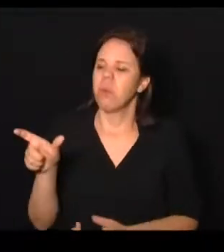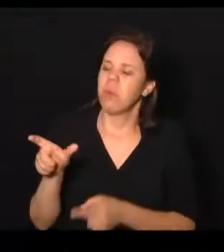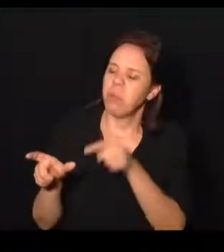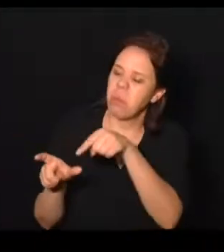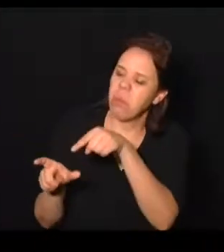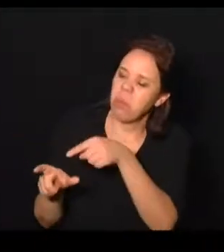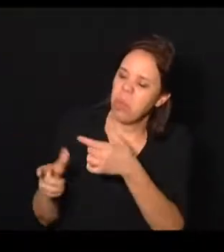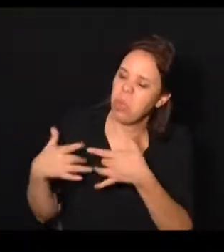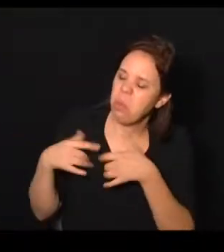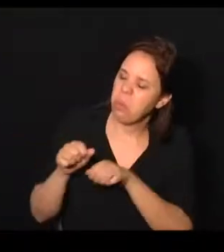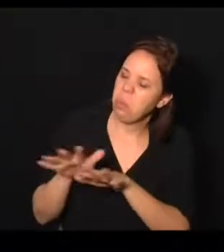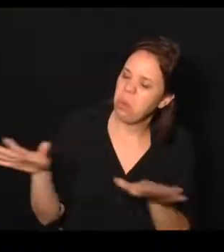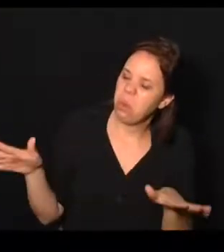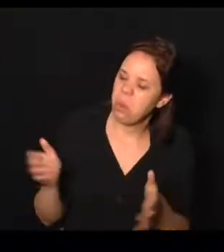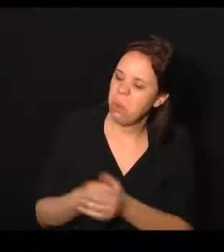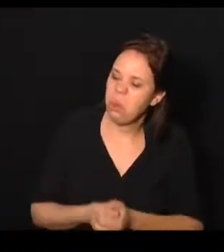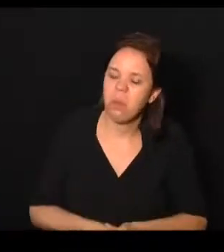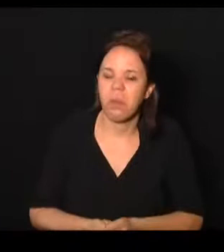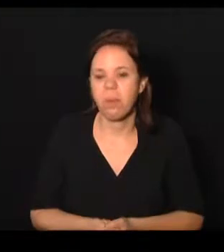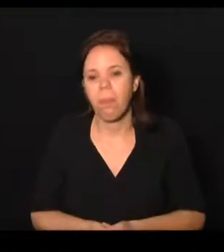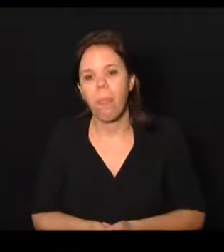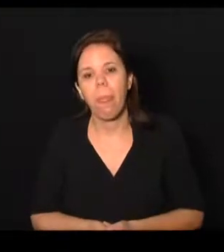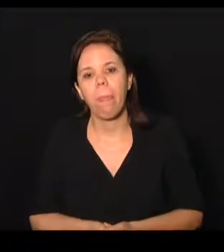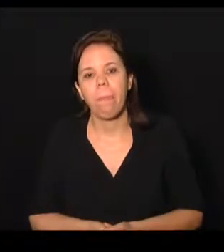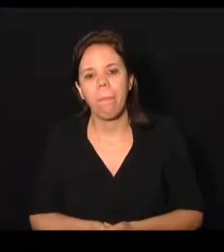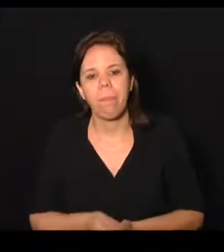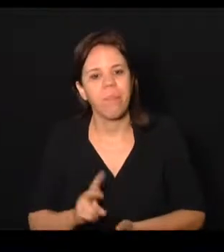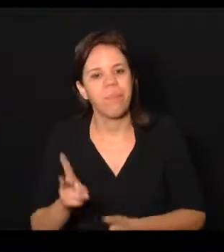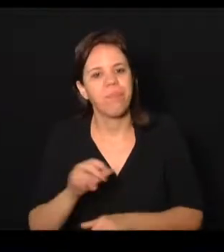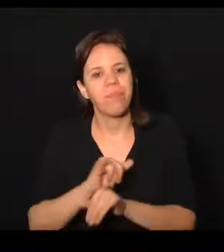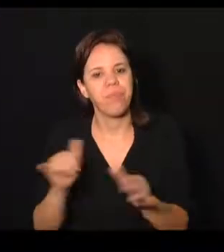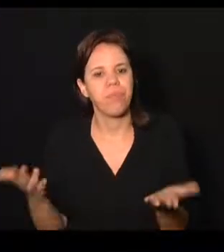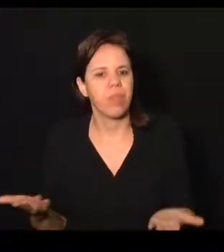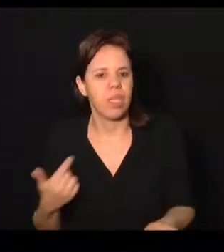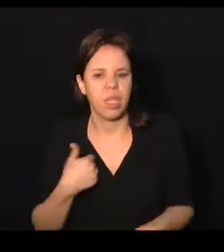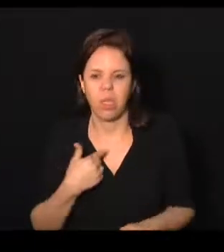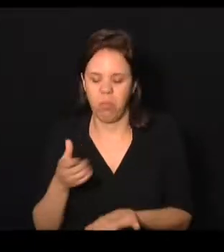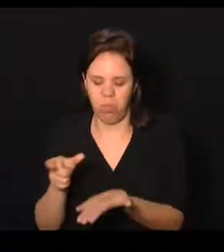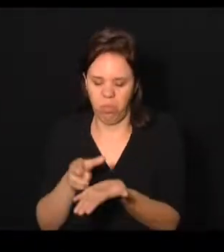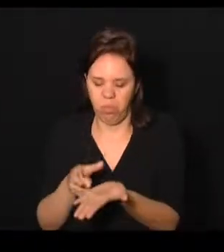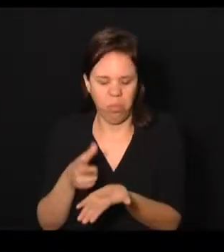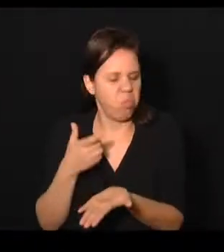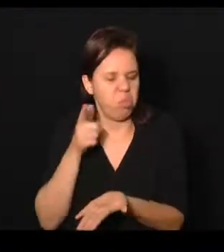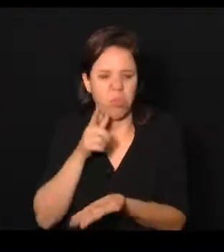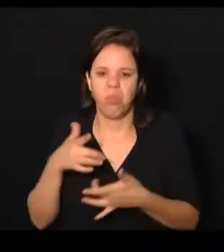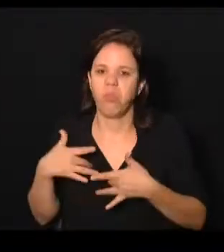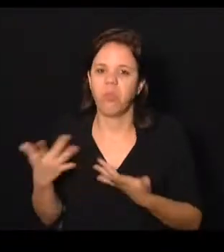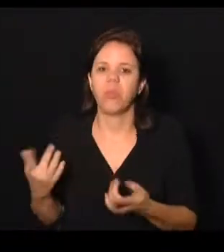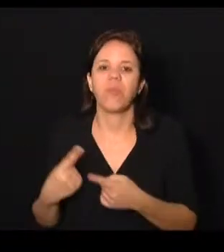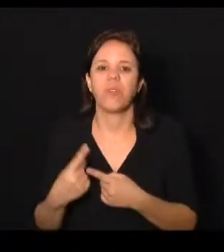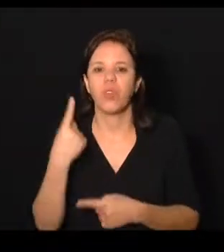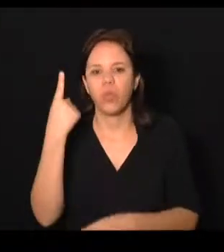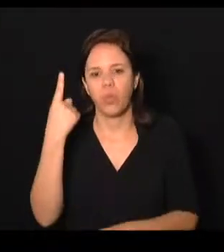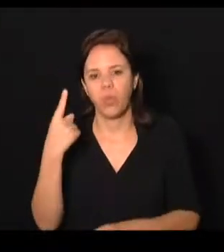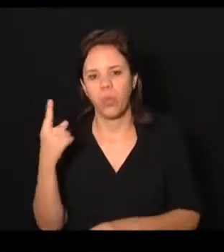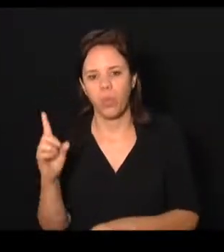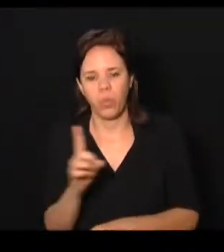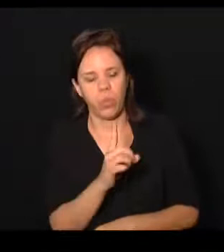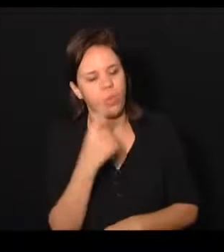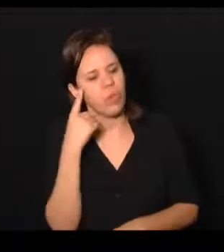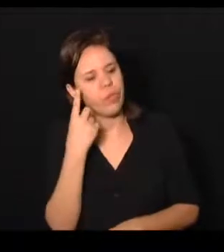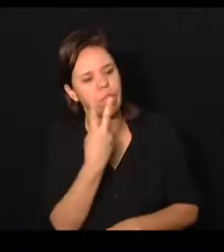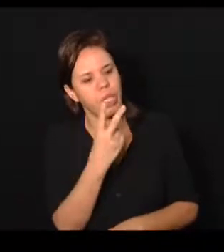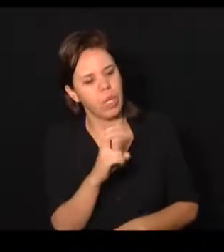panfletos para distribuir, como continua a propaganda, mas eu mesmo não consigo mais doar. Porque uma vez, nesse dia 25